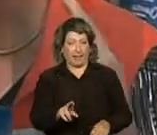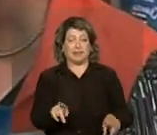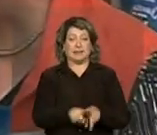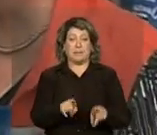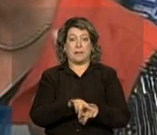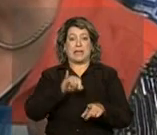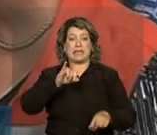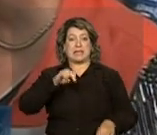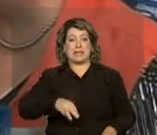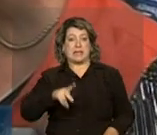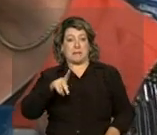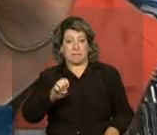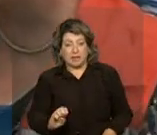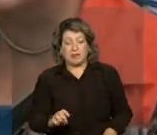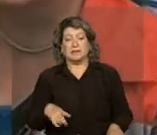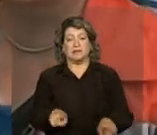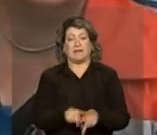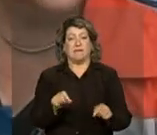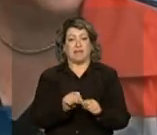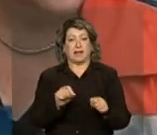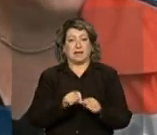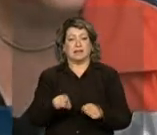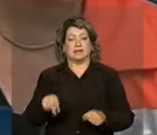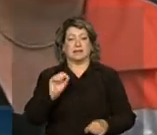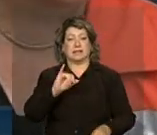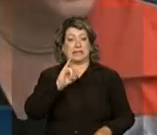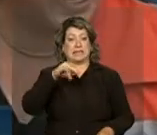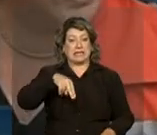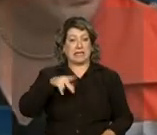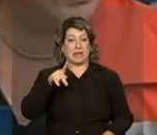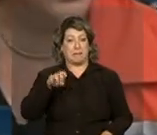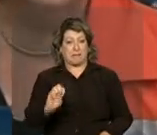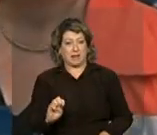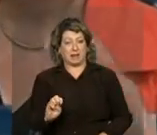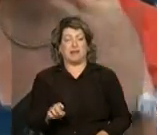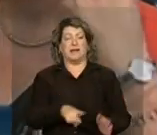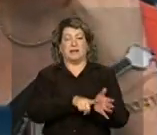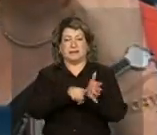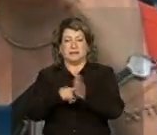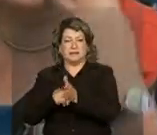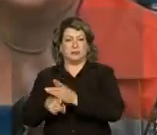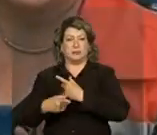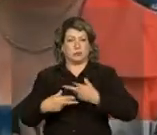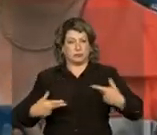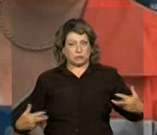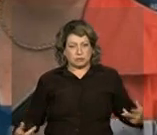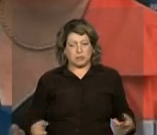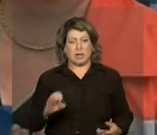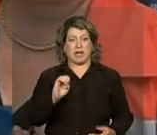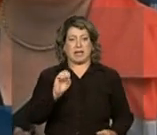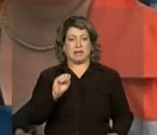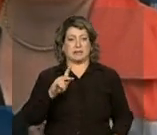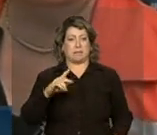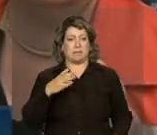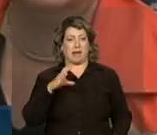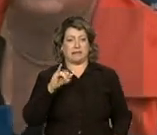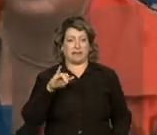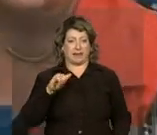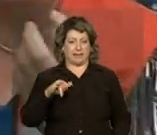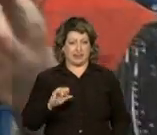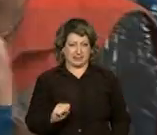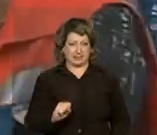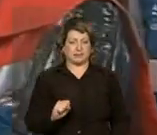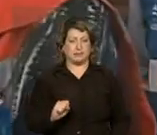o Instituto Nacional de Pesquisas Espaciais. O que nós queremos com